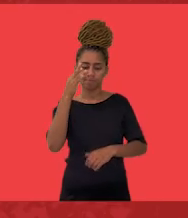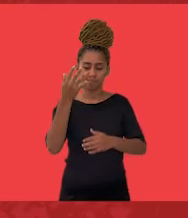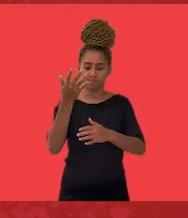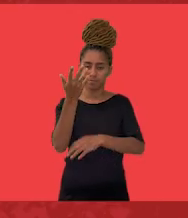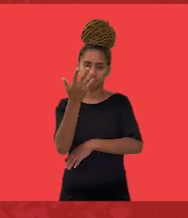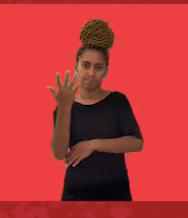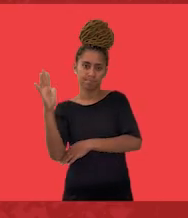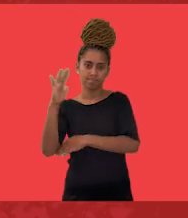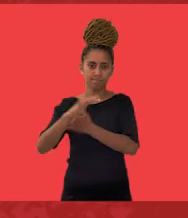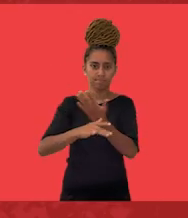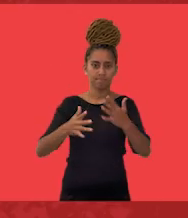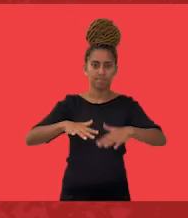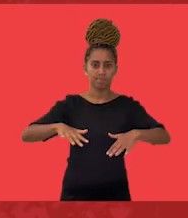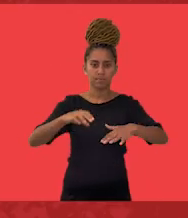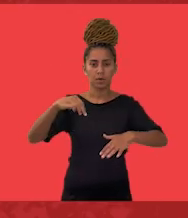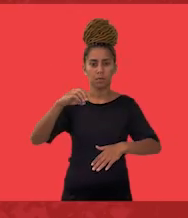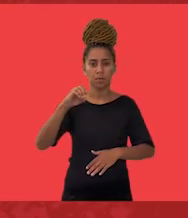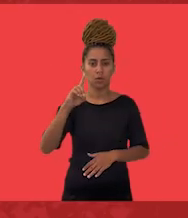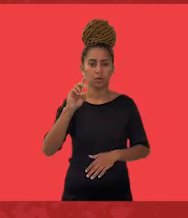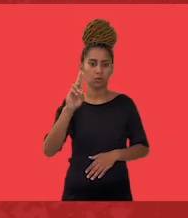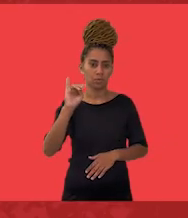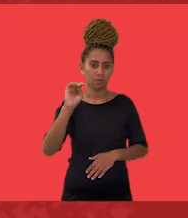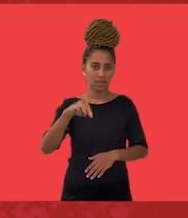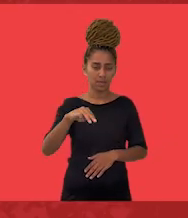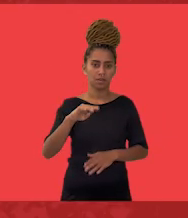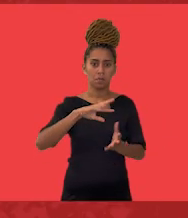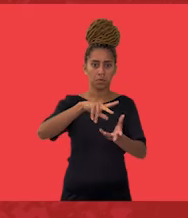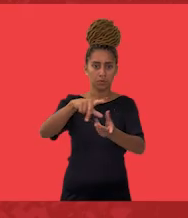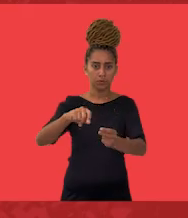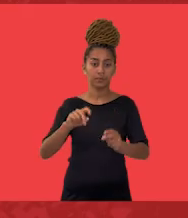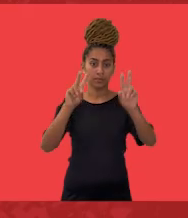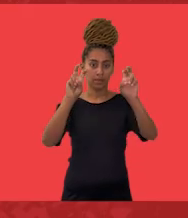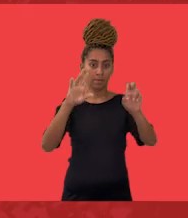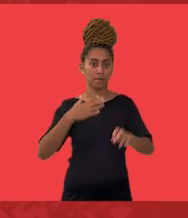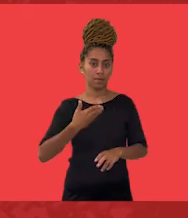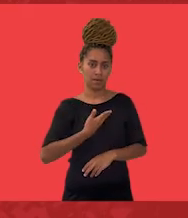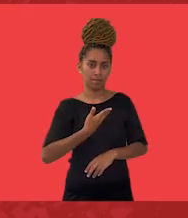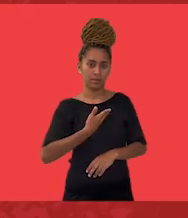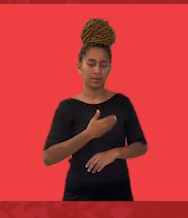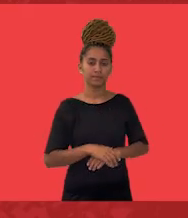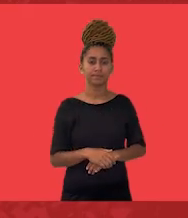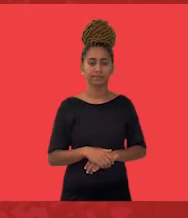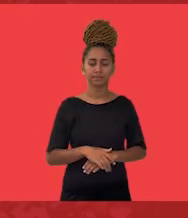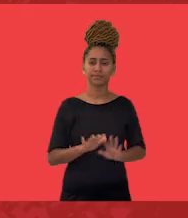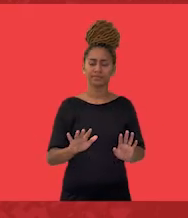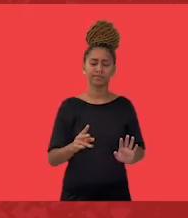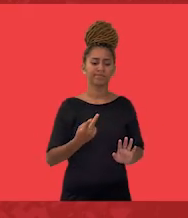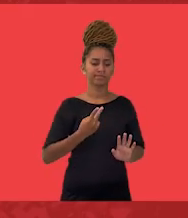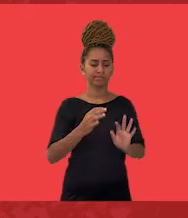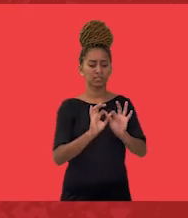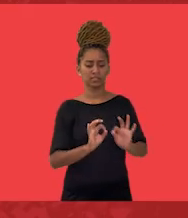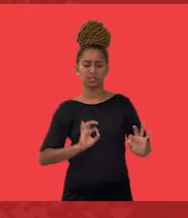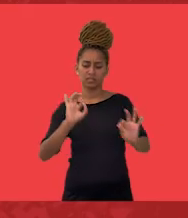tais mudanças sem nexo, chantagens, blá blá blá. Dei de ombros ao Serasa,